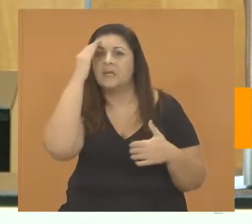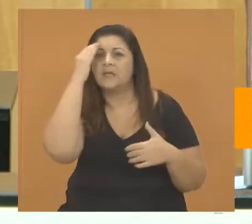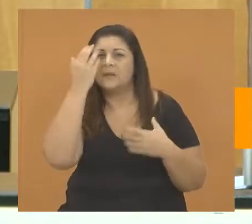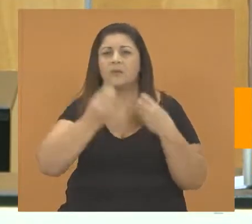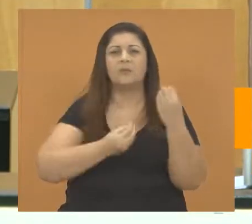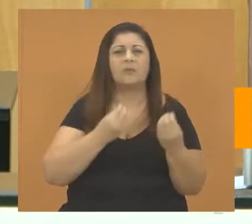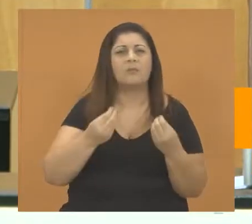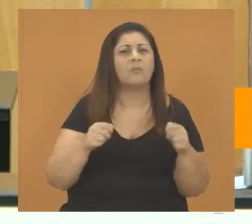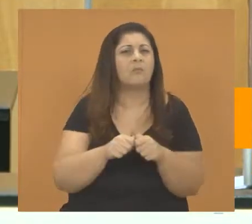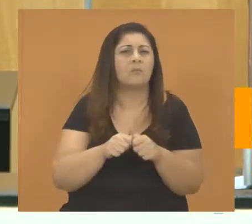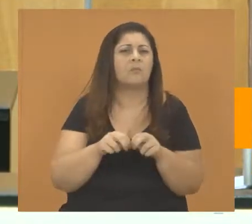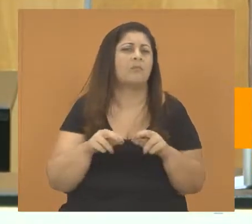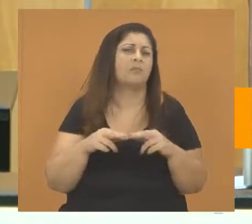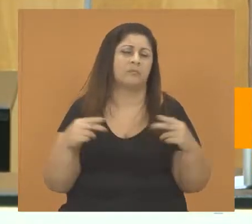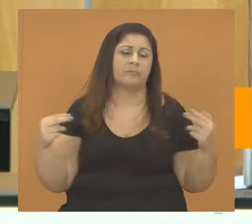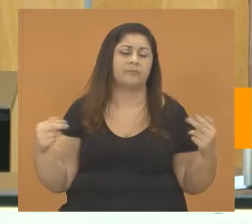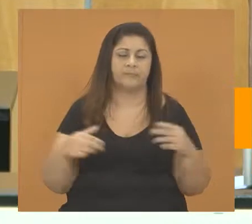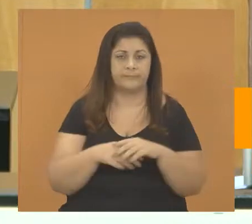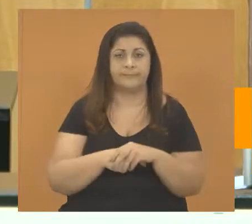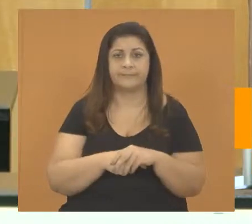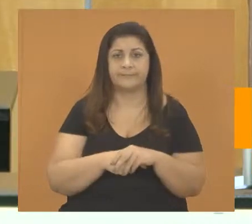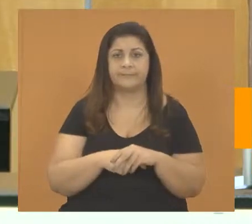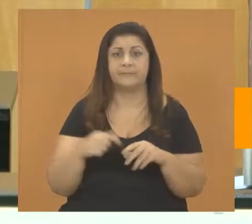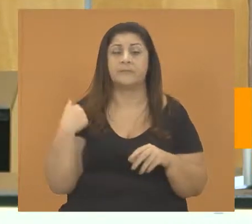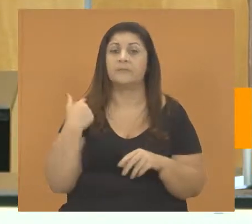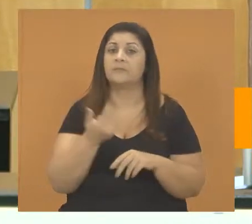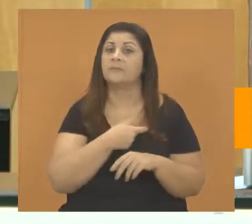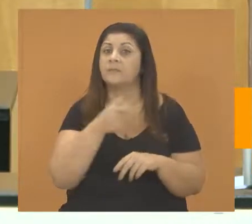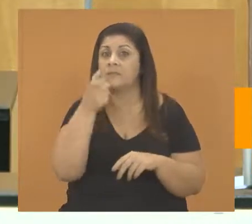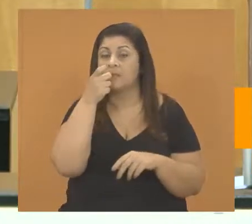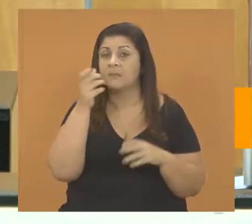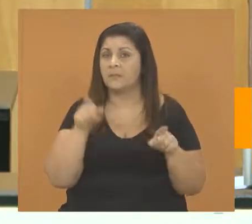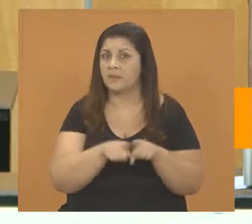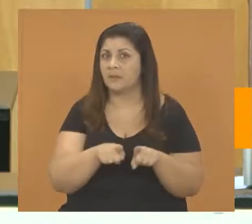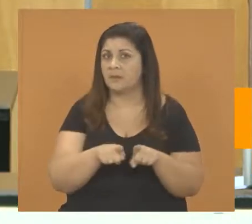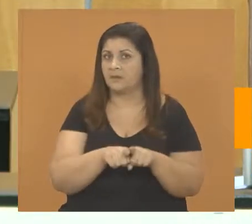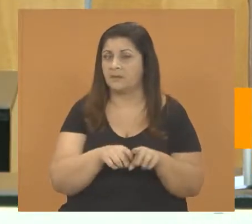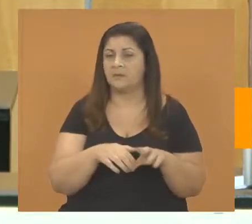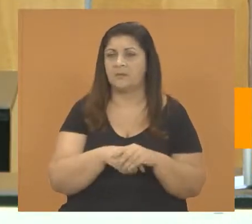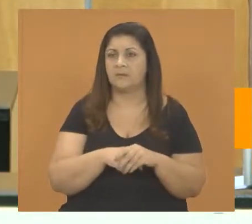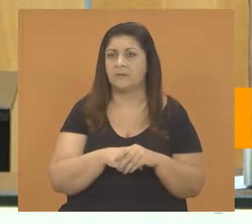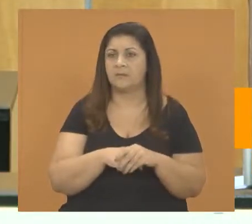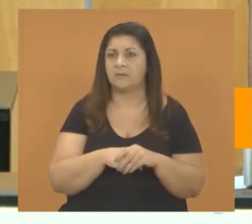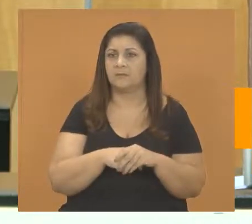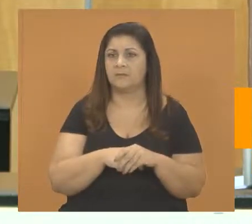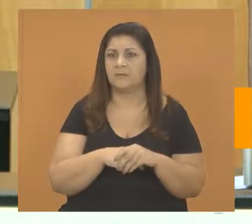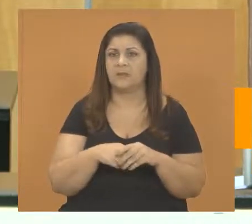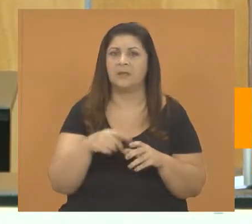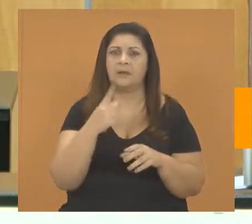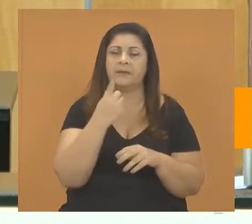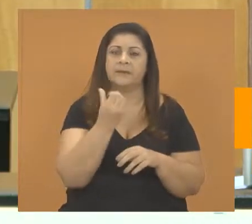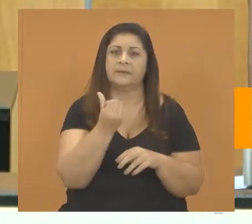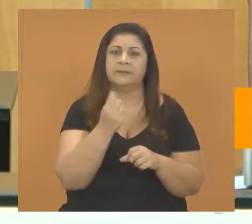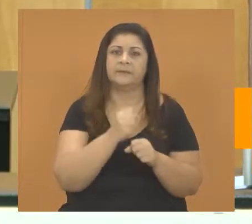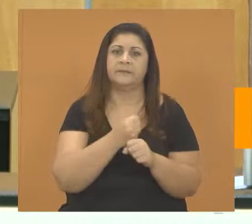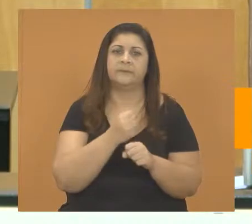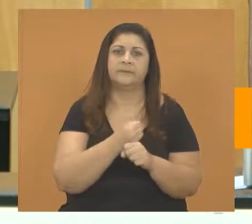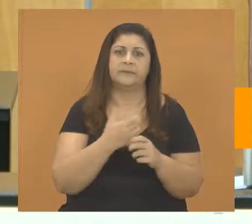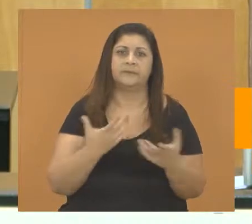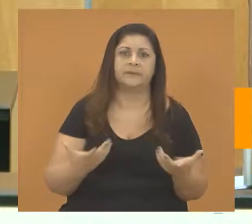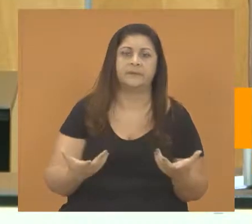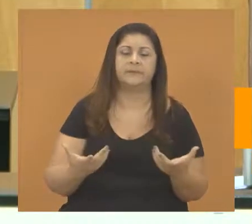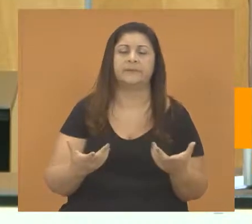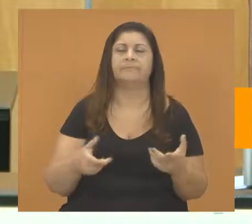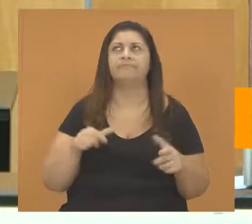como funciona as coisas né então a gente vê também hoje é eu passei aqui 16 anos sendo a gente assim eu